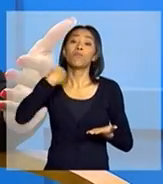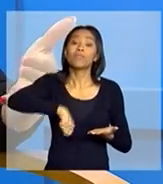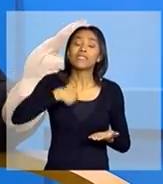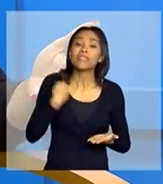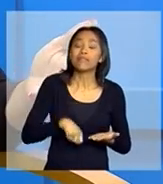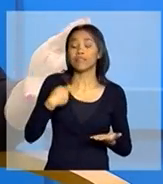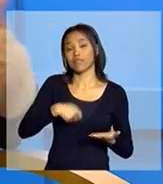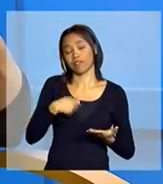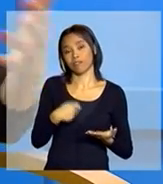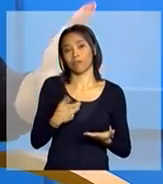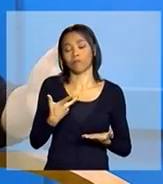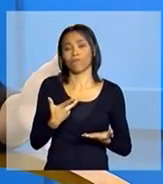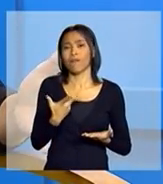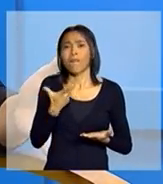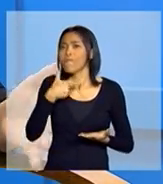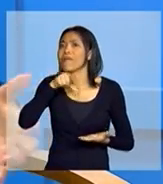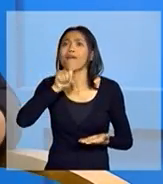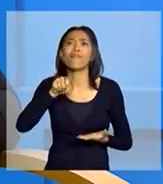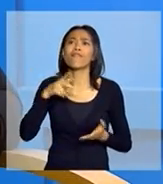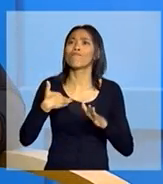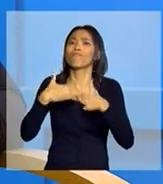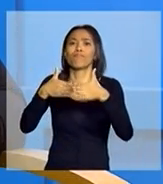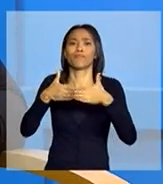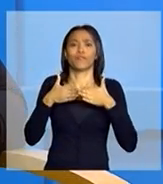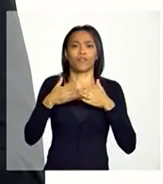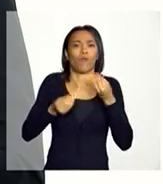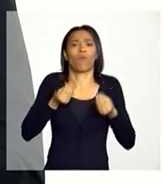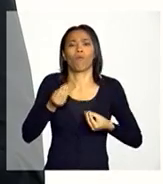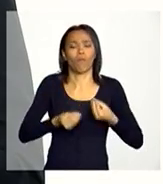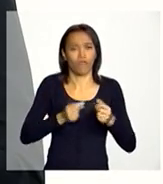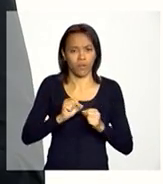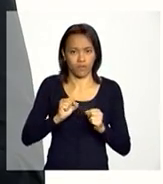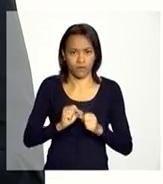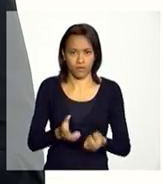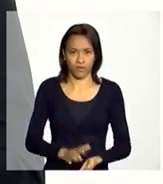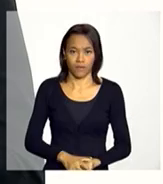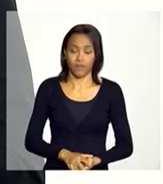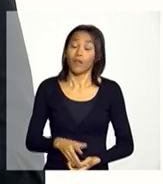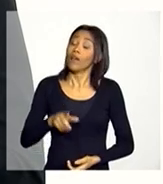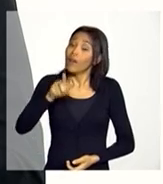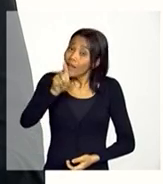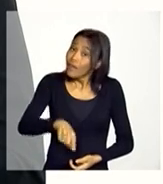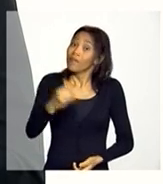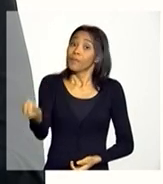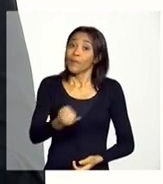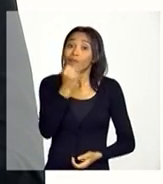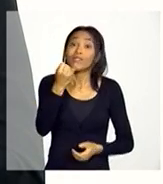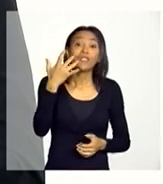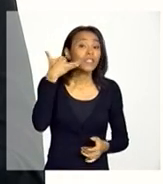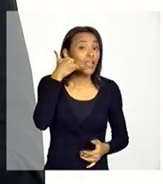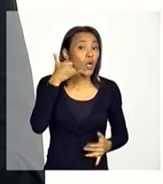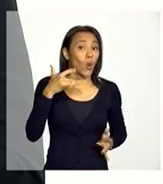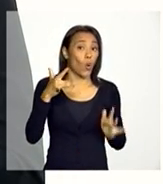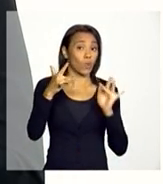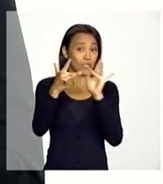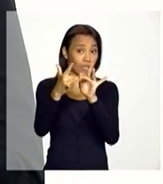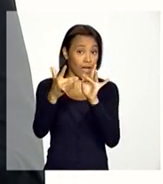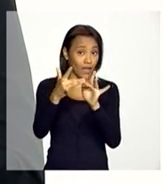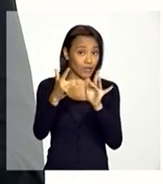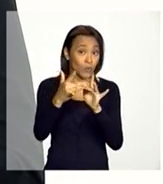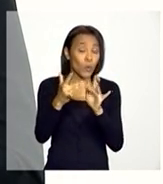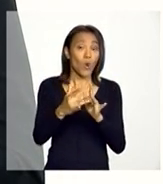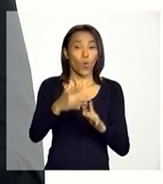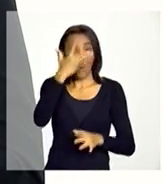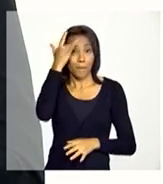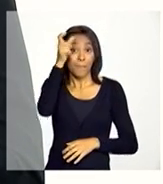necessidade para quem que eu devo pedir eh muito importante entrar em contato com o administrador titular